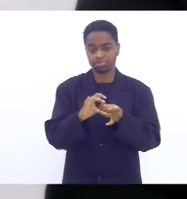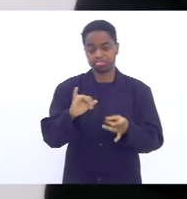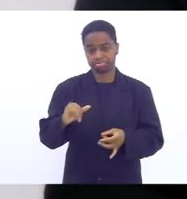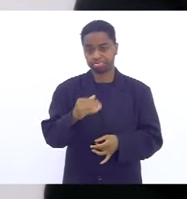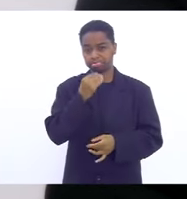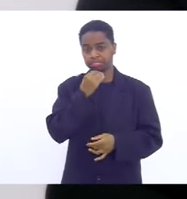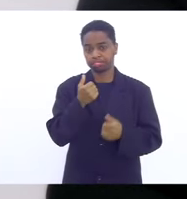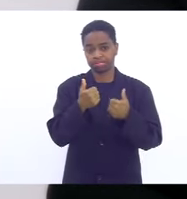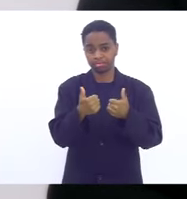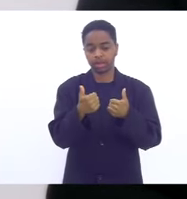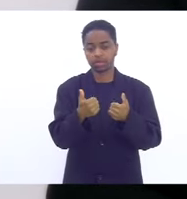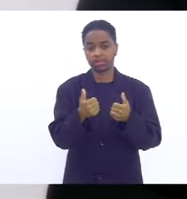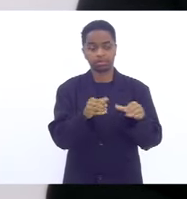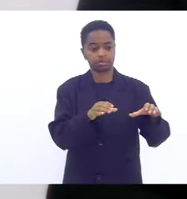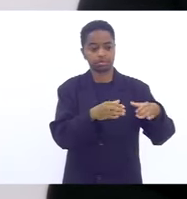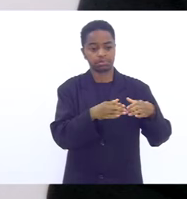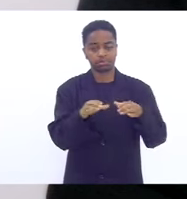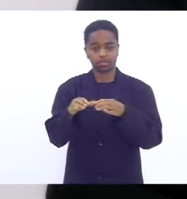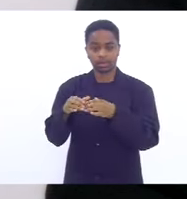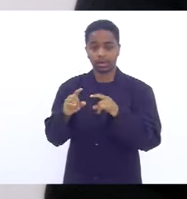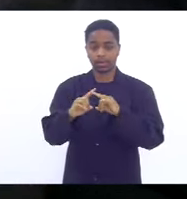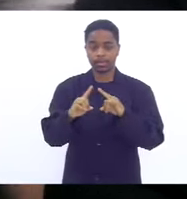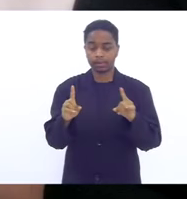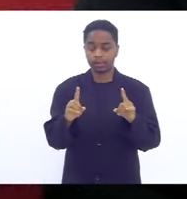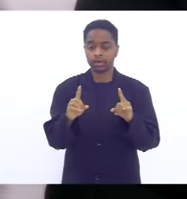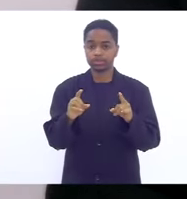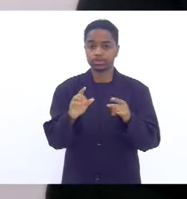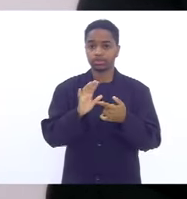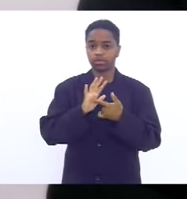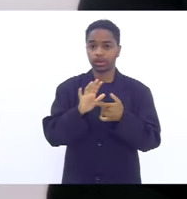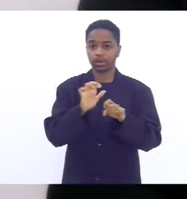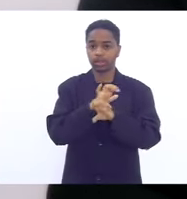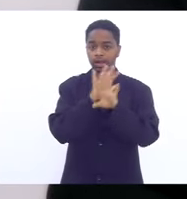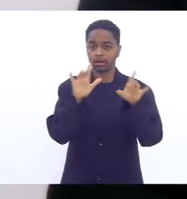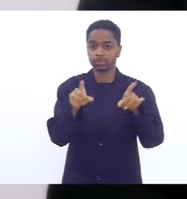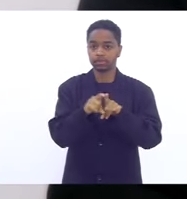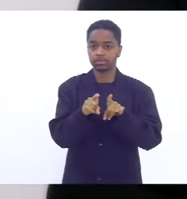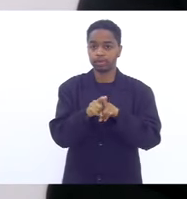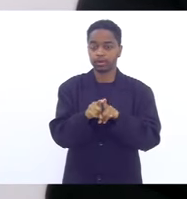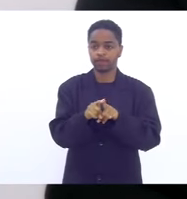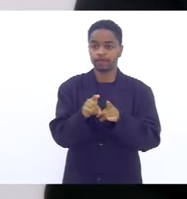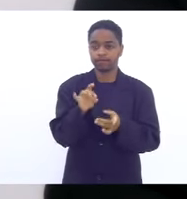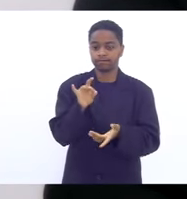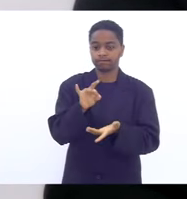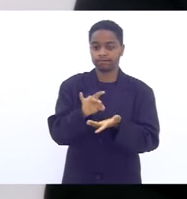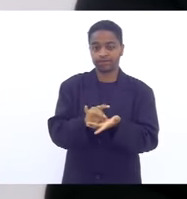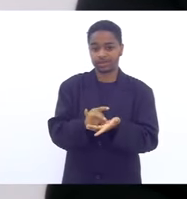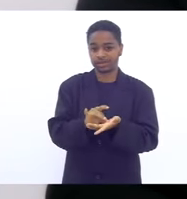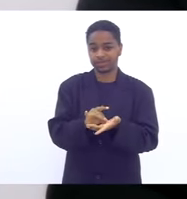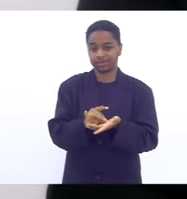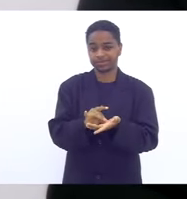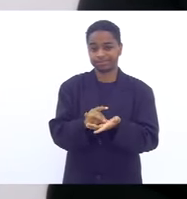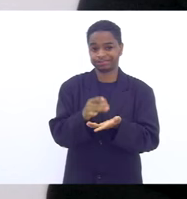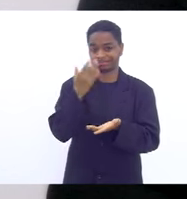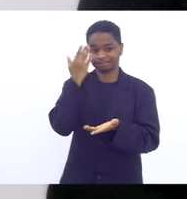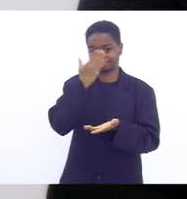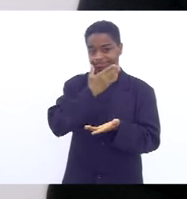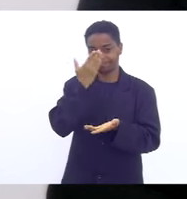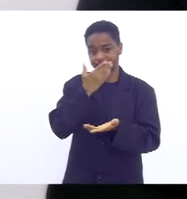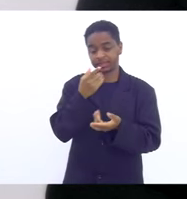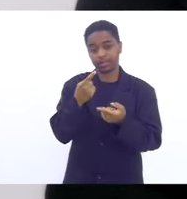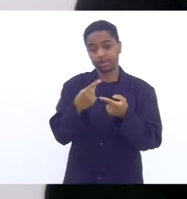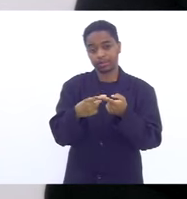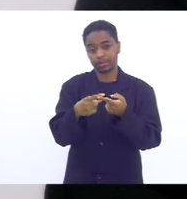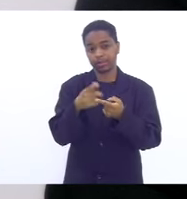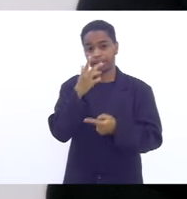proveitosos para ambas as partes, fica absolutamente claro que esta verdade já não mais se verifica, o que nos